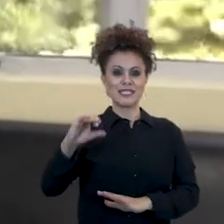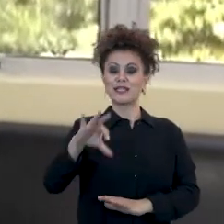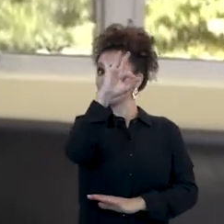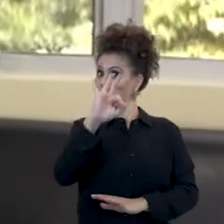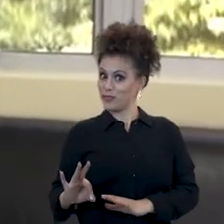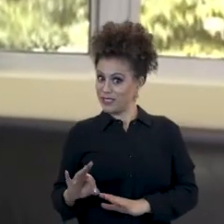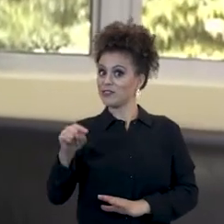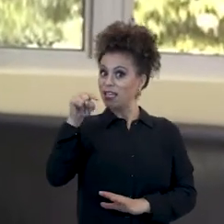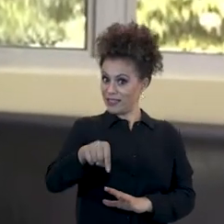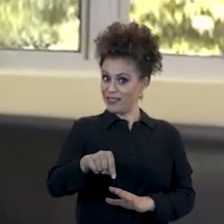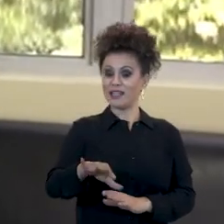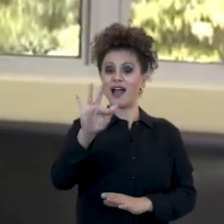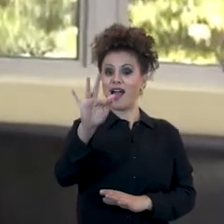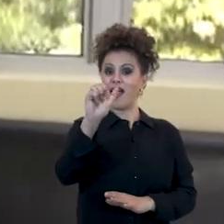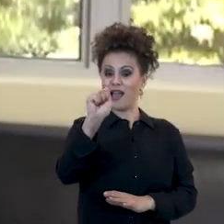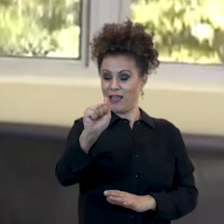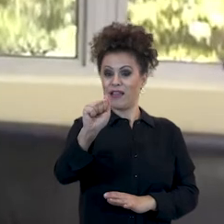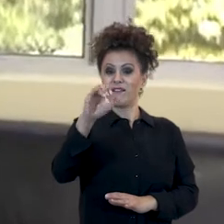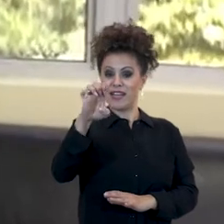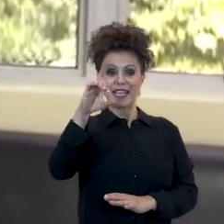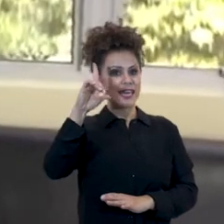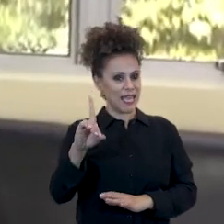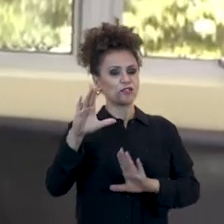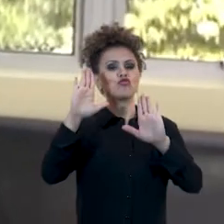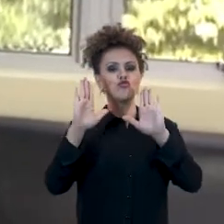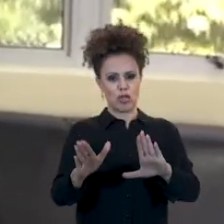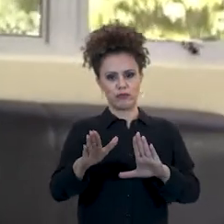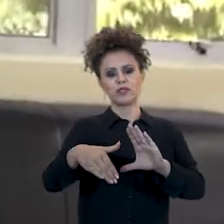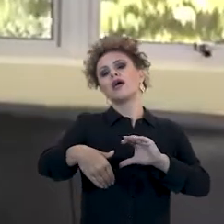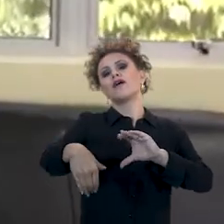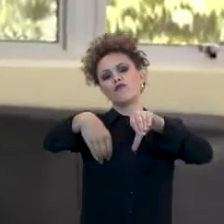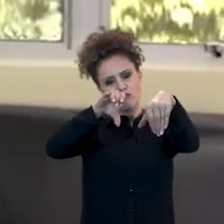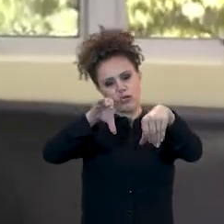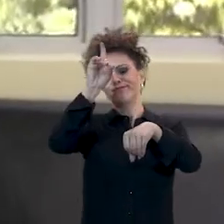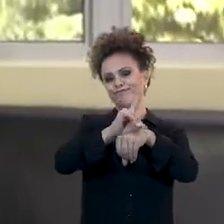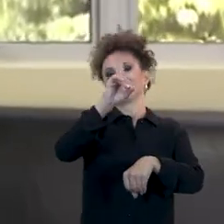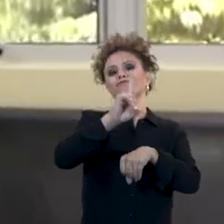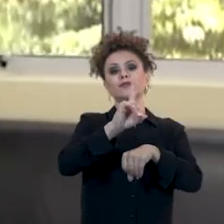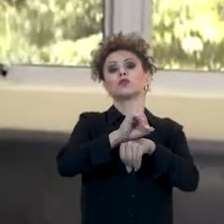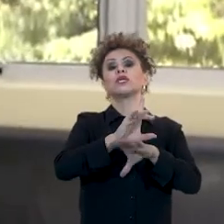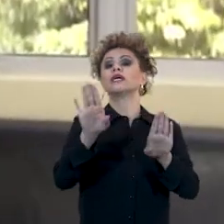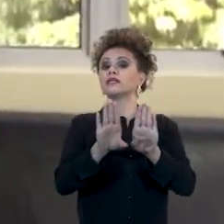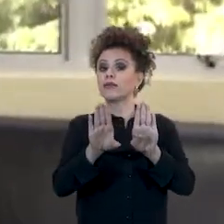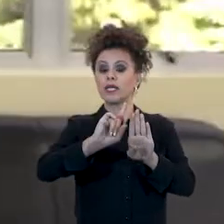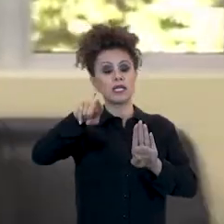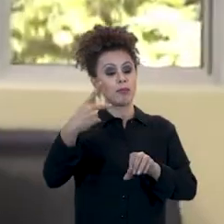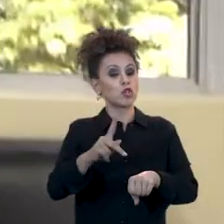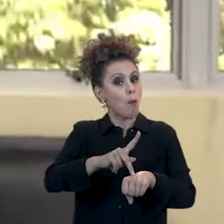100% dos professores efetivos da FAED e UDESC possuem um título de doutorado e muitos o título